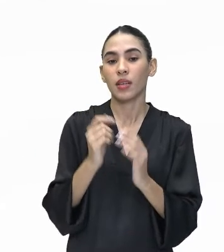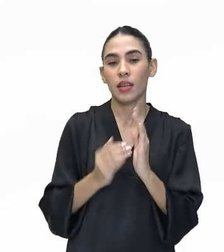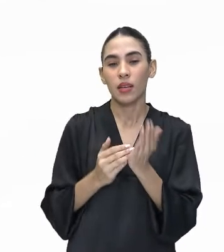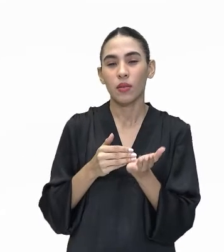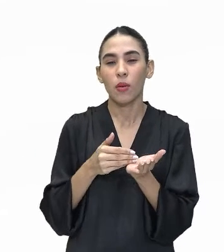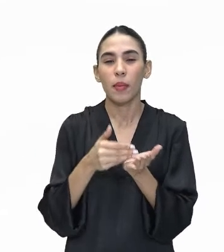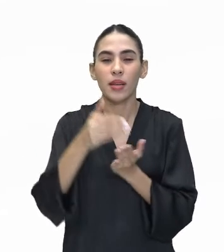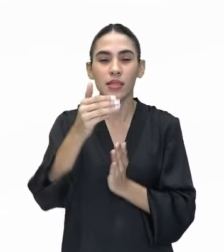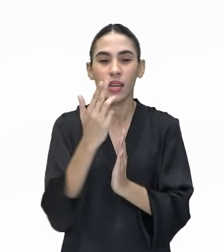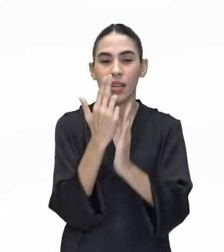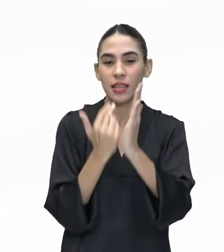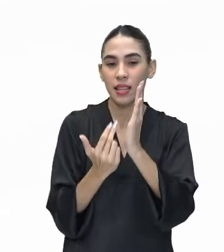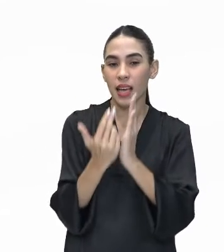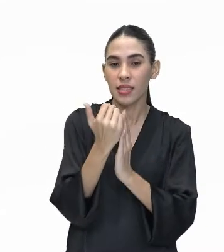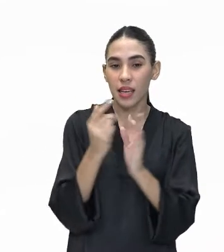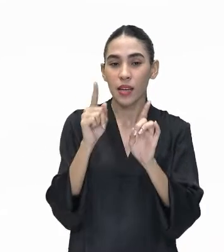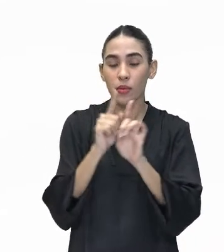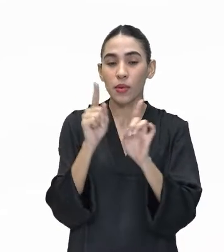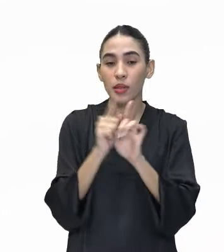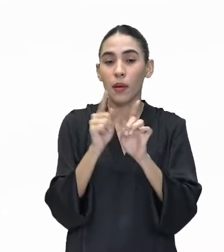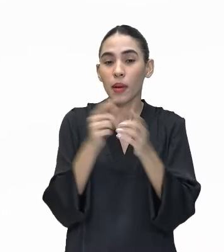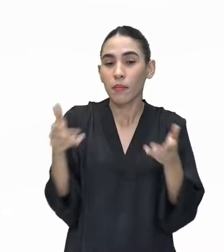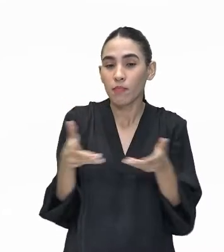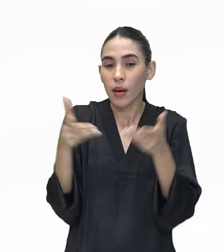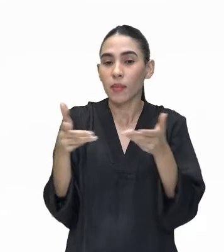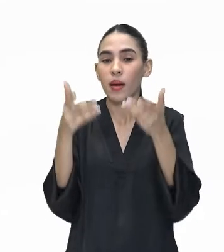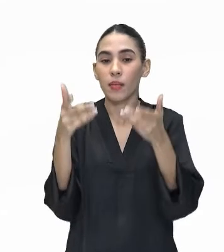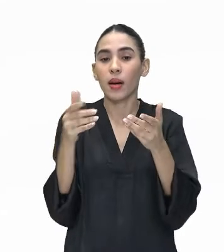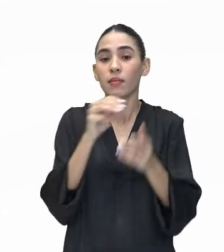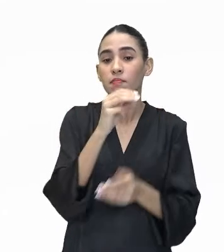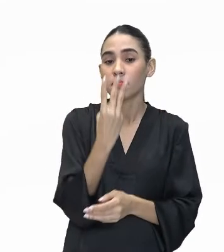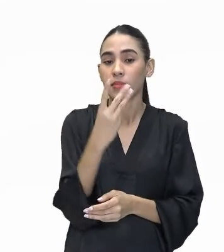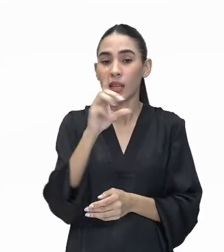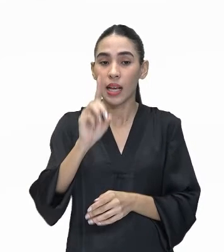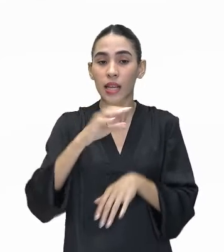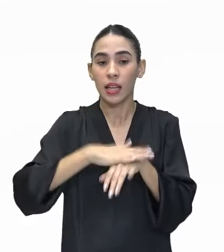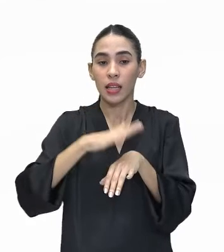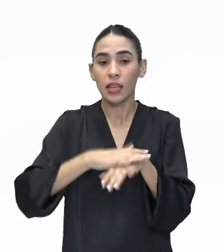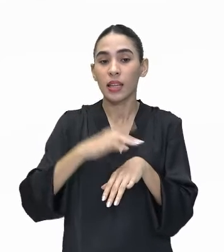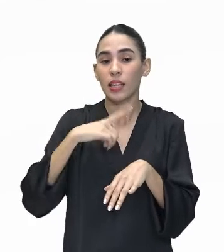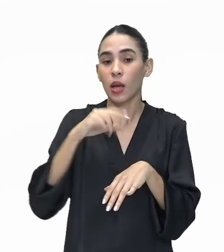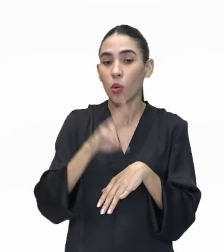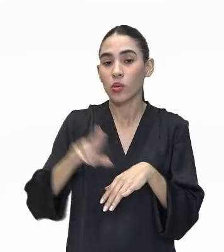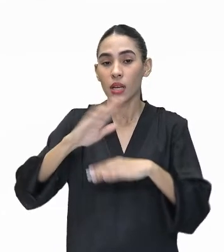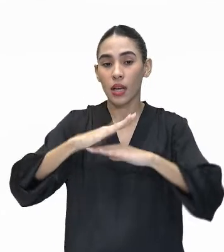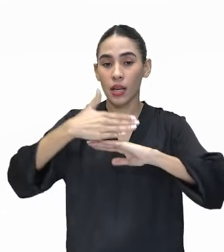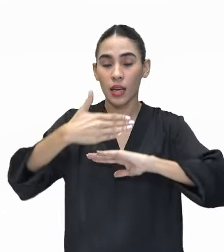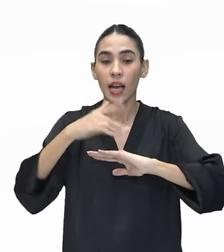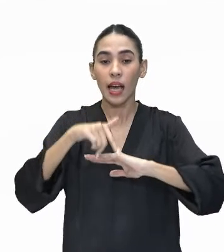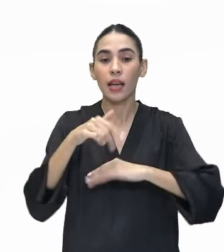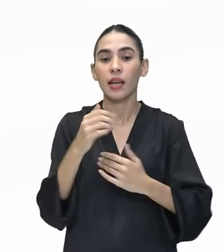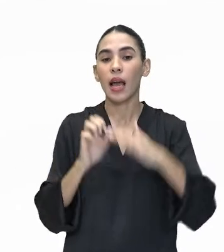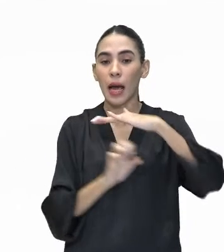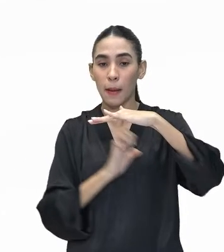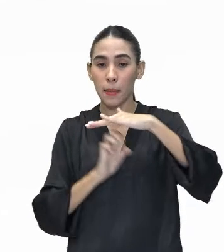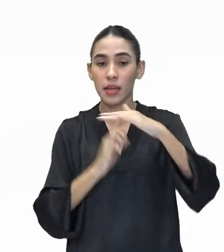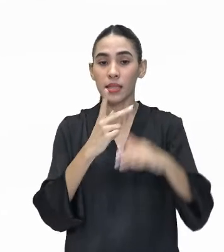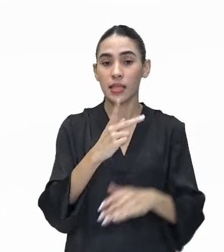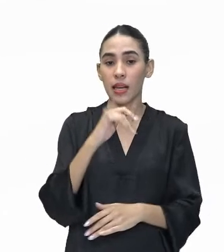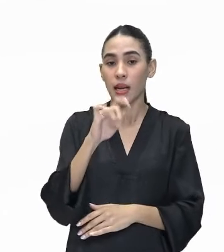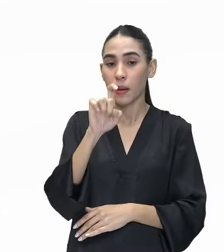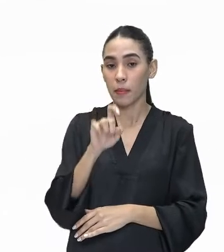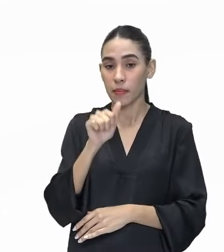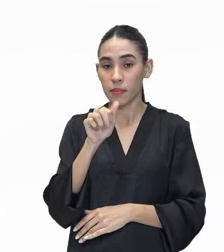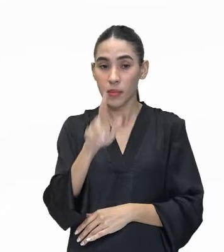a investir na geração de formas 3D por computador foi a Pixar, que em